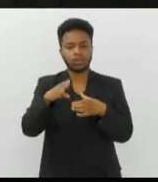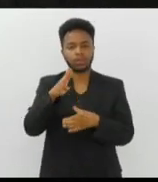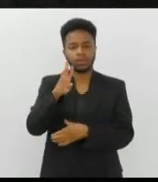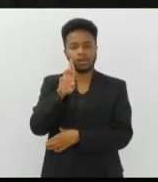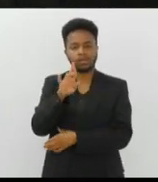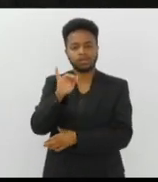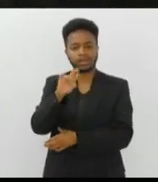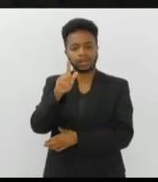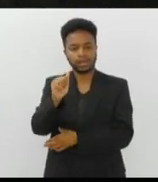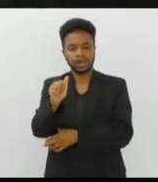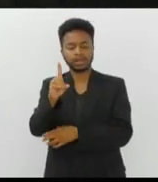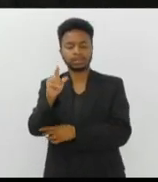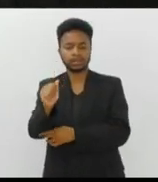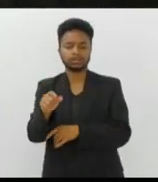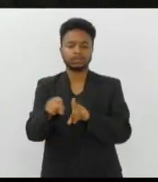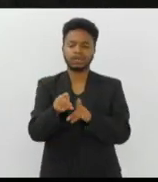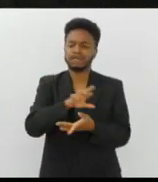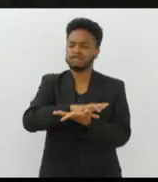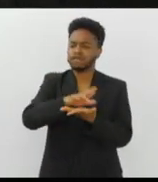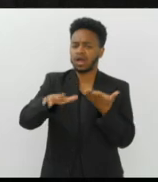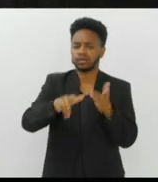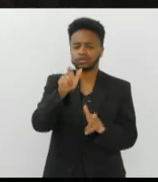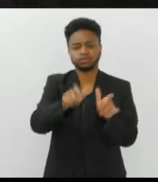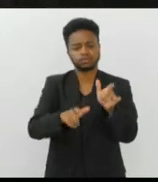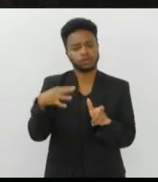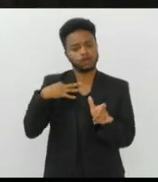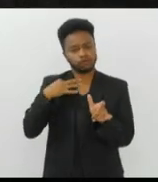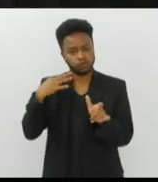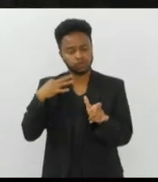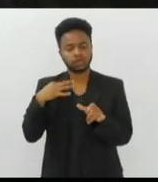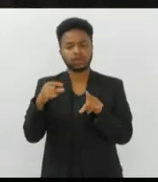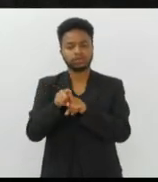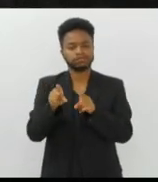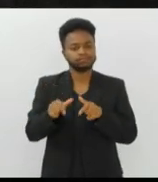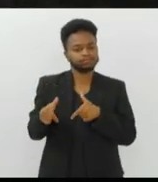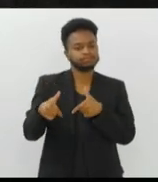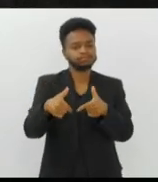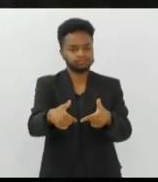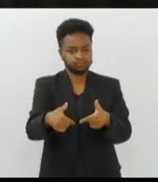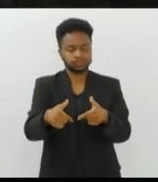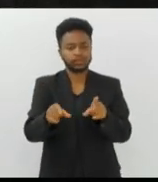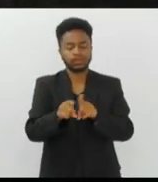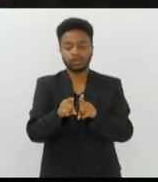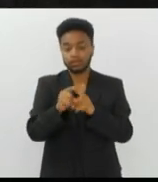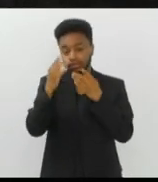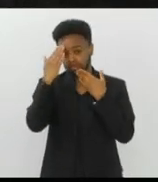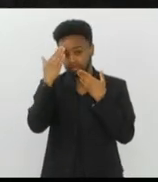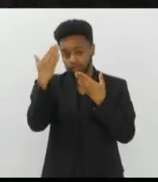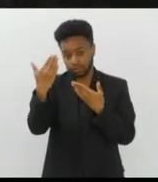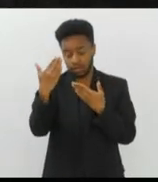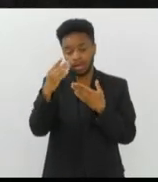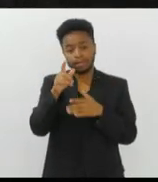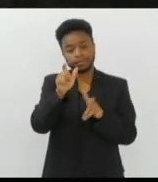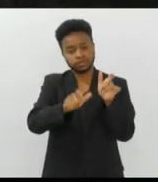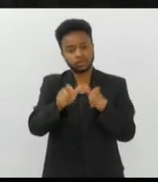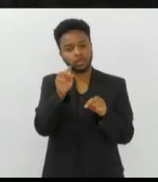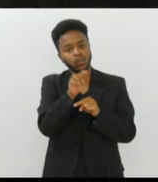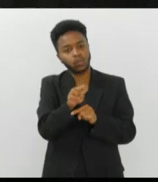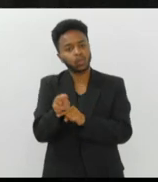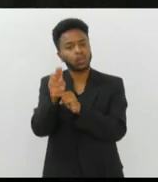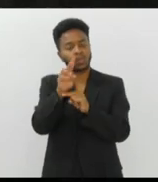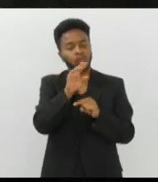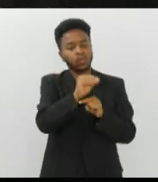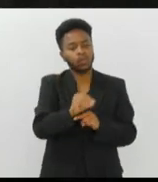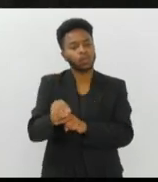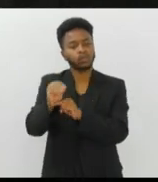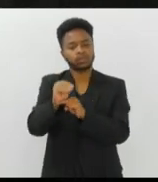de voluntários, muitos voluntários, agradecer também os guarda-parques, porque foi